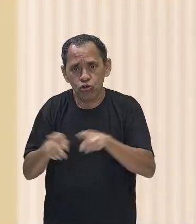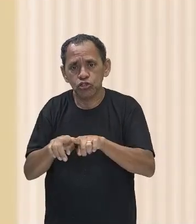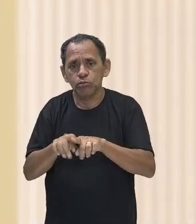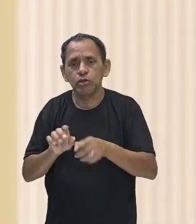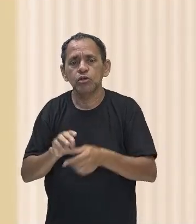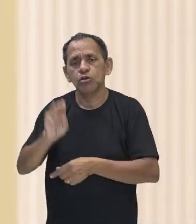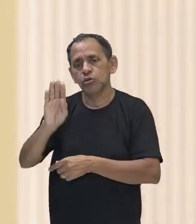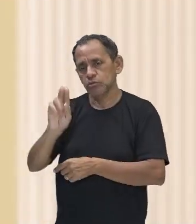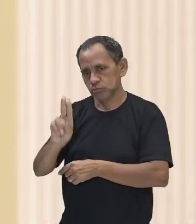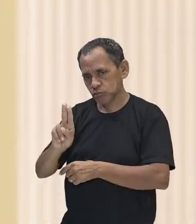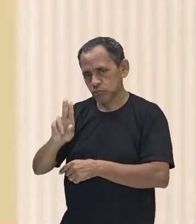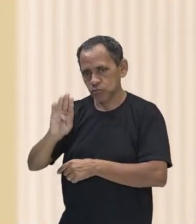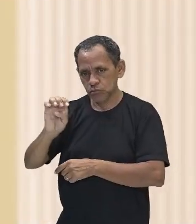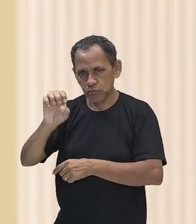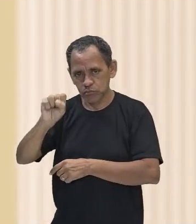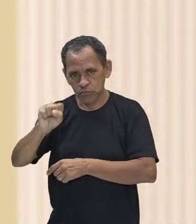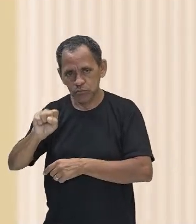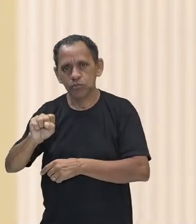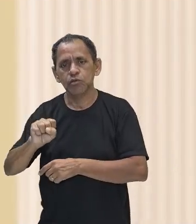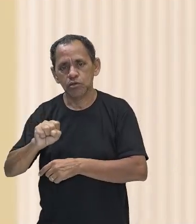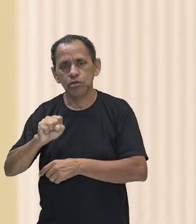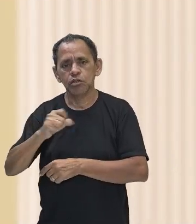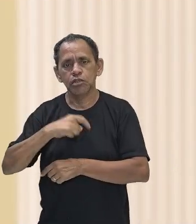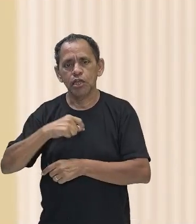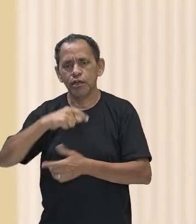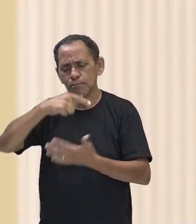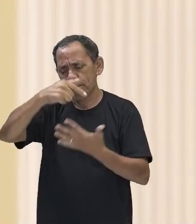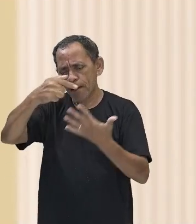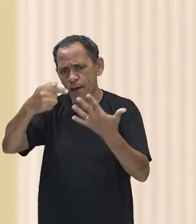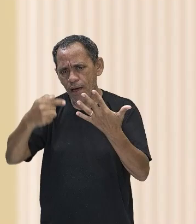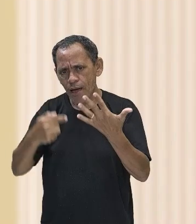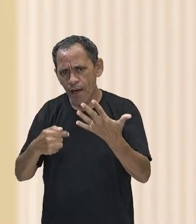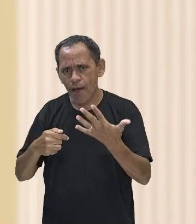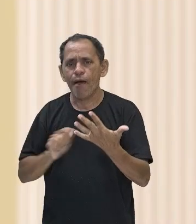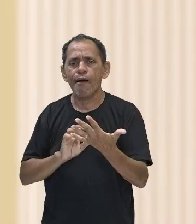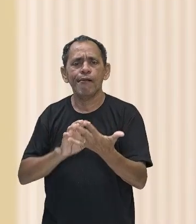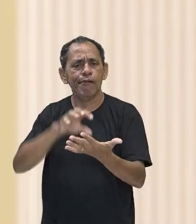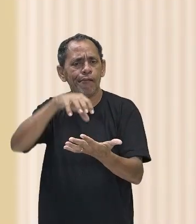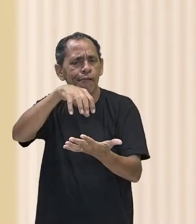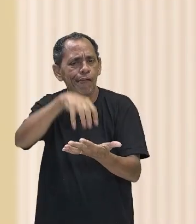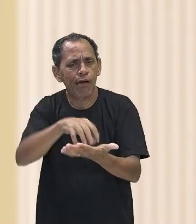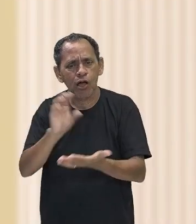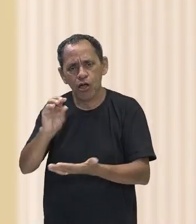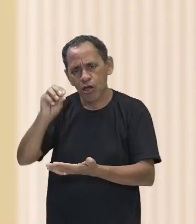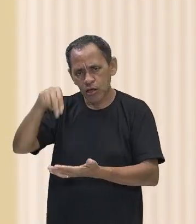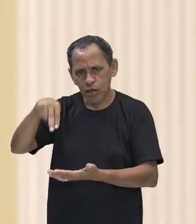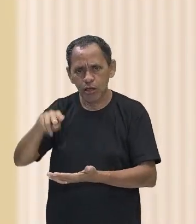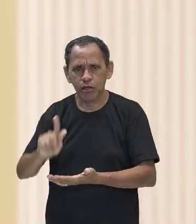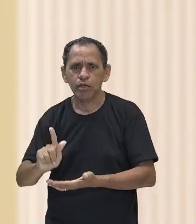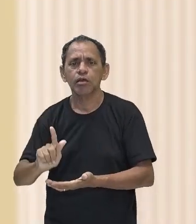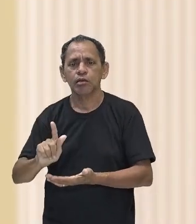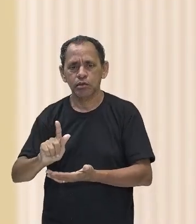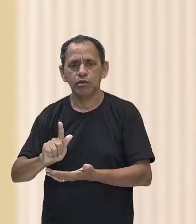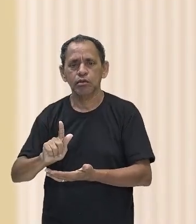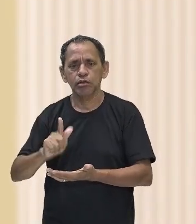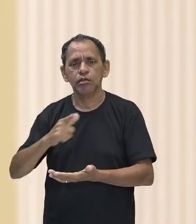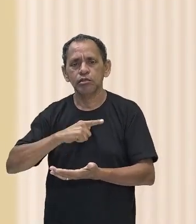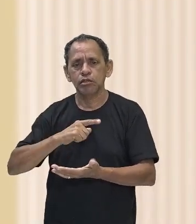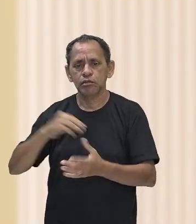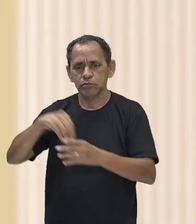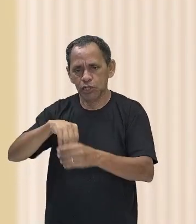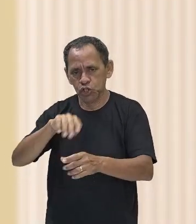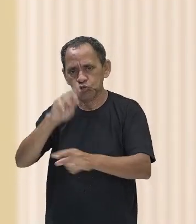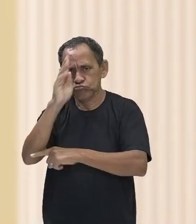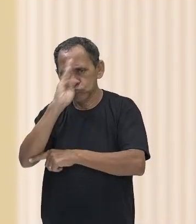UBS, tá bom? Então são várias organizações aí de estudantes que existem no nosso país, que funcionam, né,